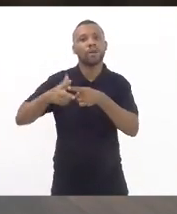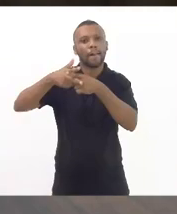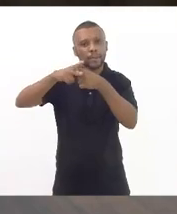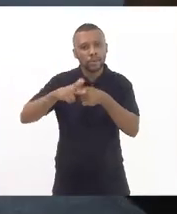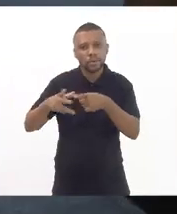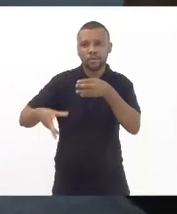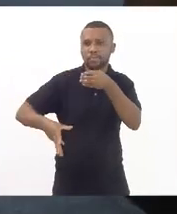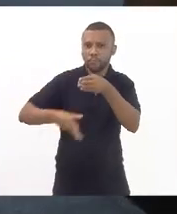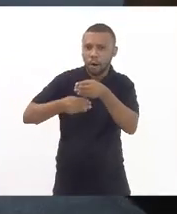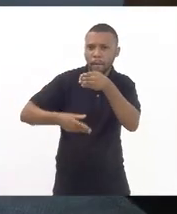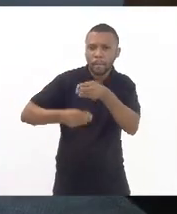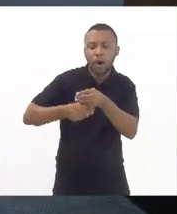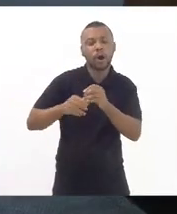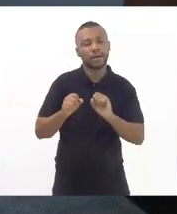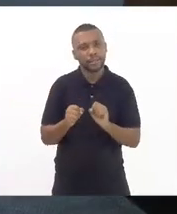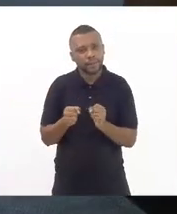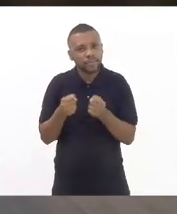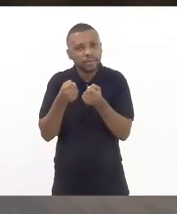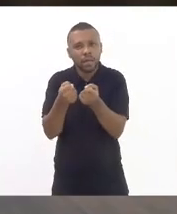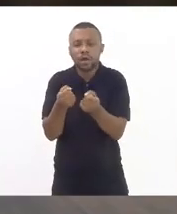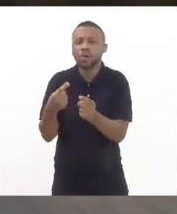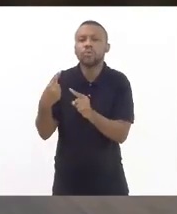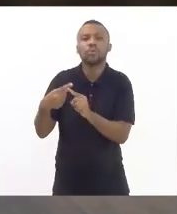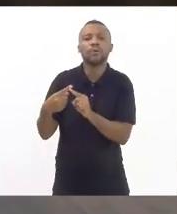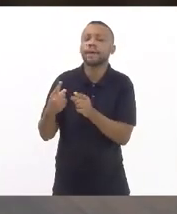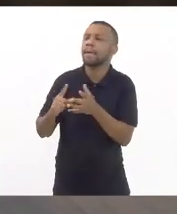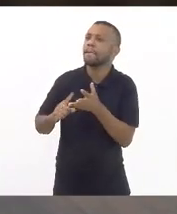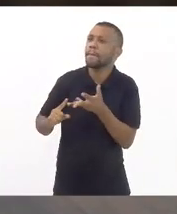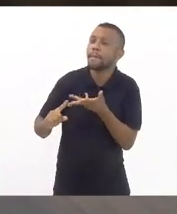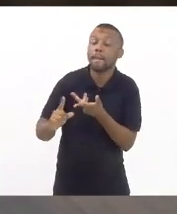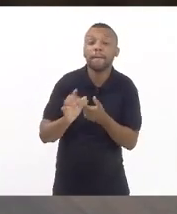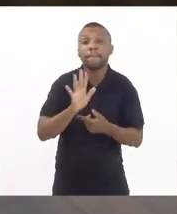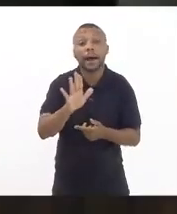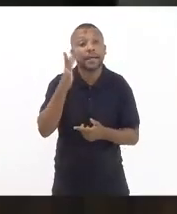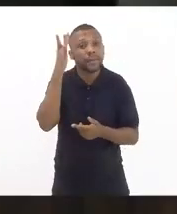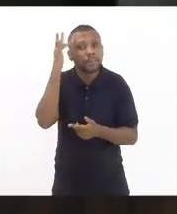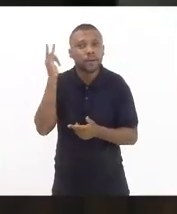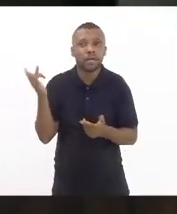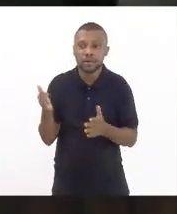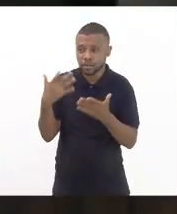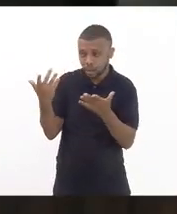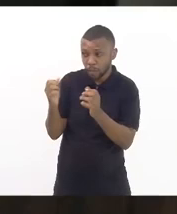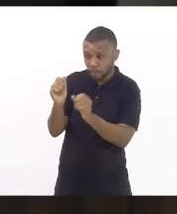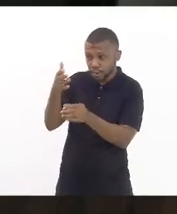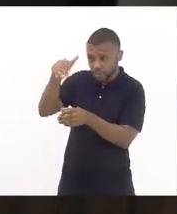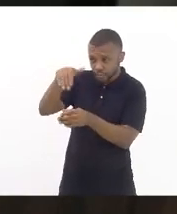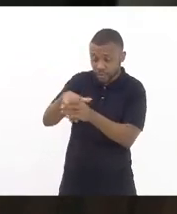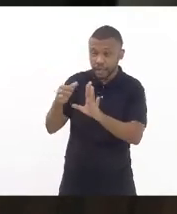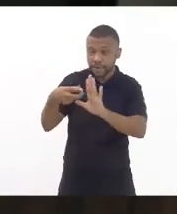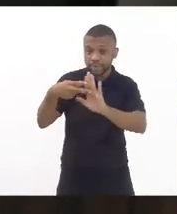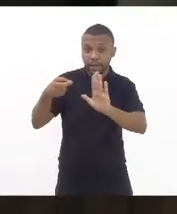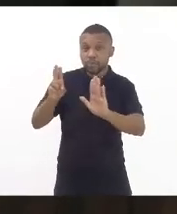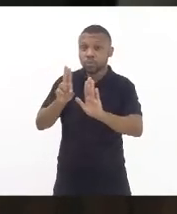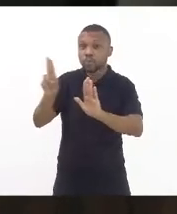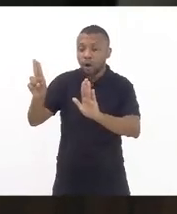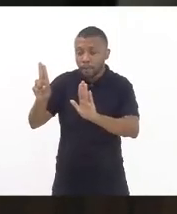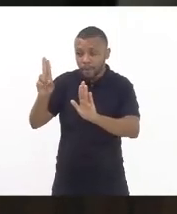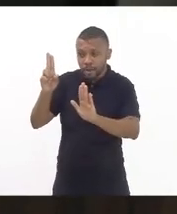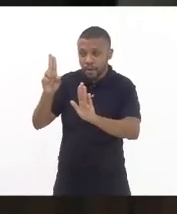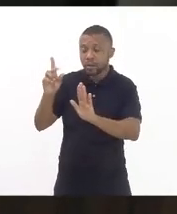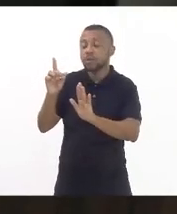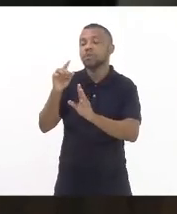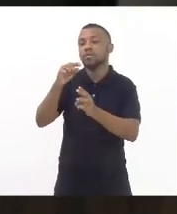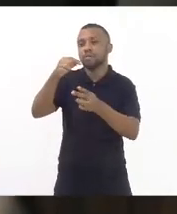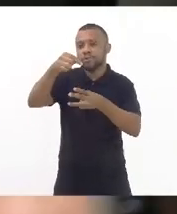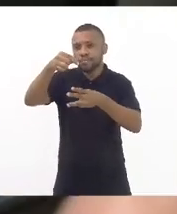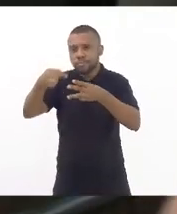a defesa de por que vamos fazer a manutenção do veto. Mas é amanhã. Então, não, mas ele pode votar hoje esse veto nominal, o resto para amanhã. São